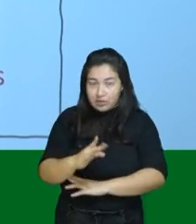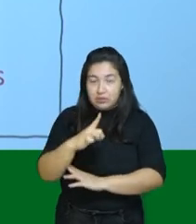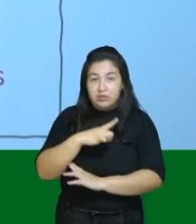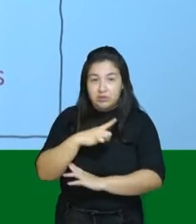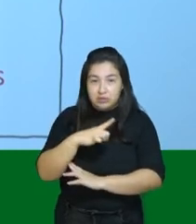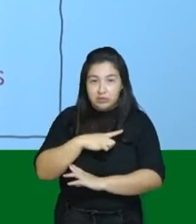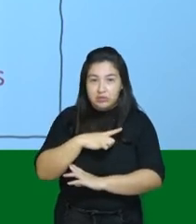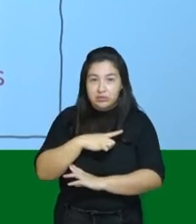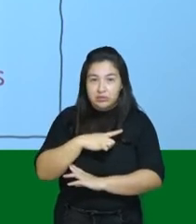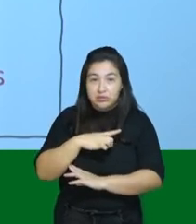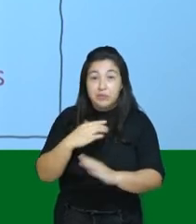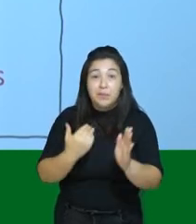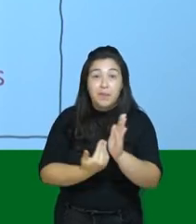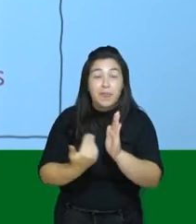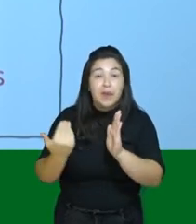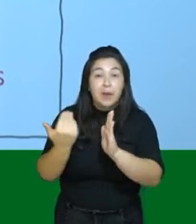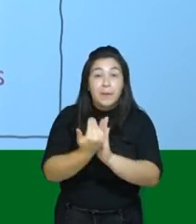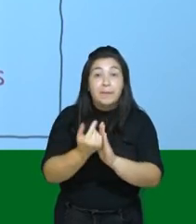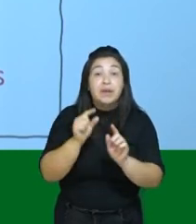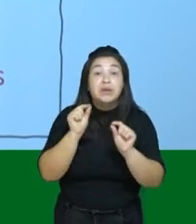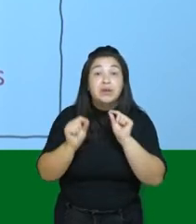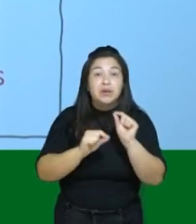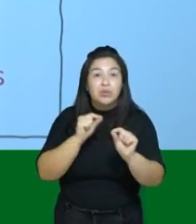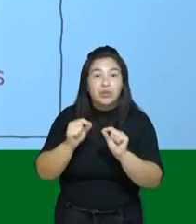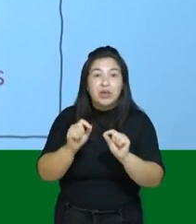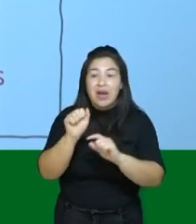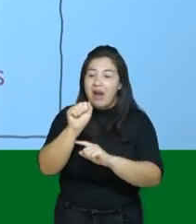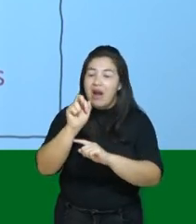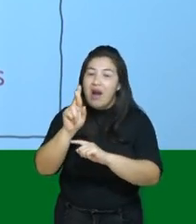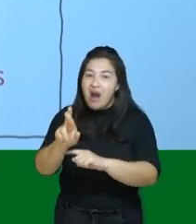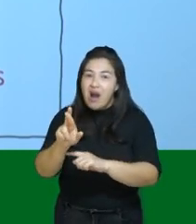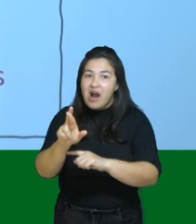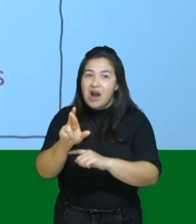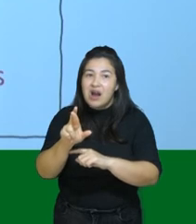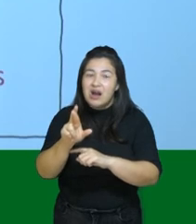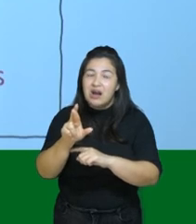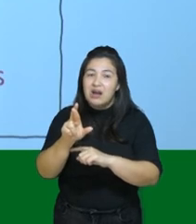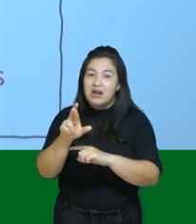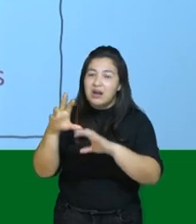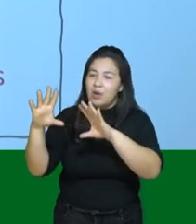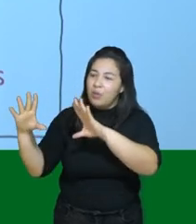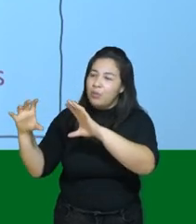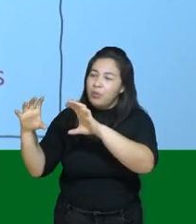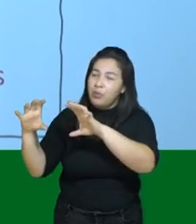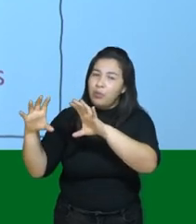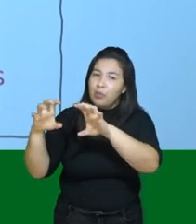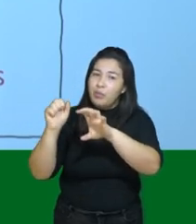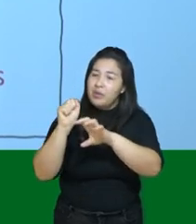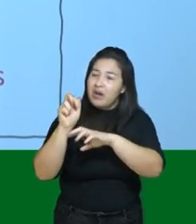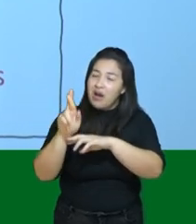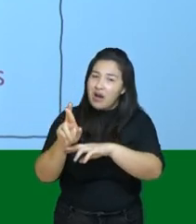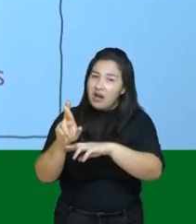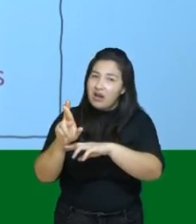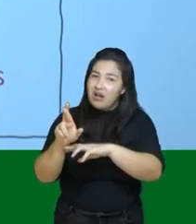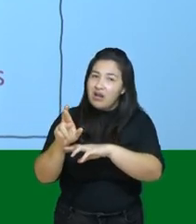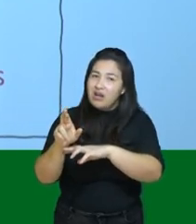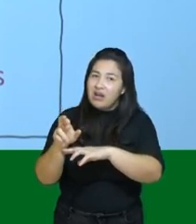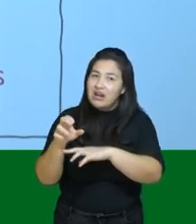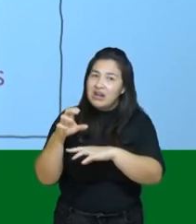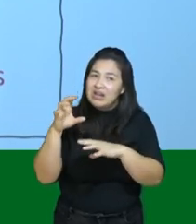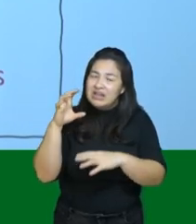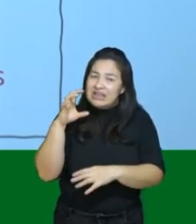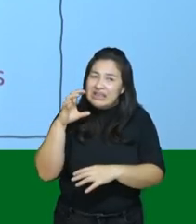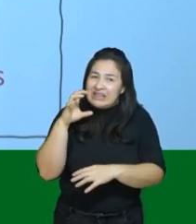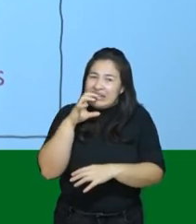tem ar mais quente se chocando com ar mais frio. Isso faz com que as tempestades fiquem mais violentas,